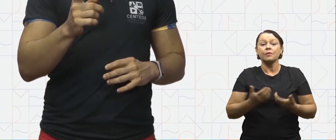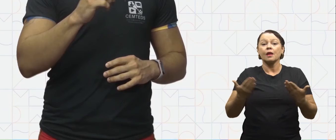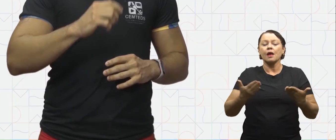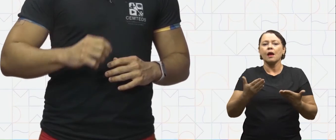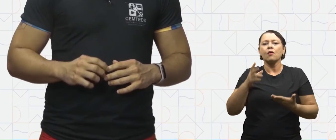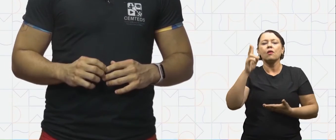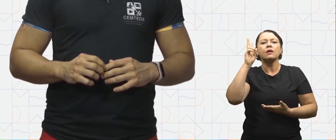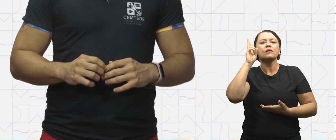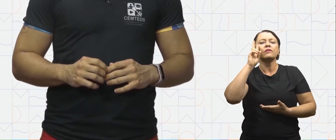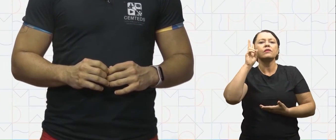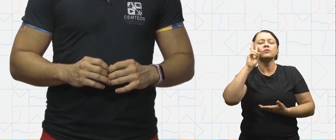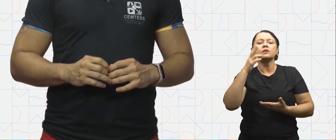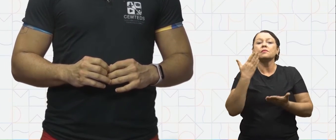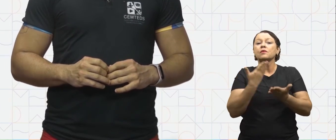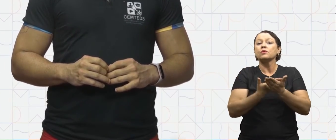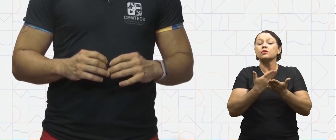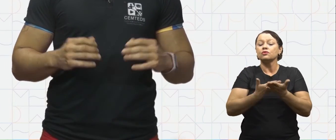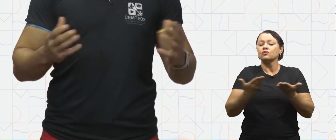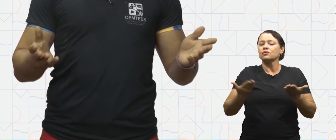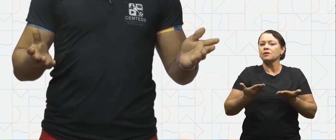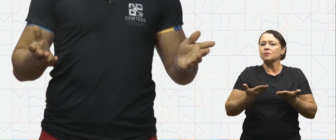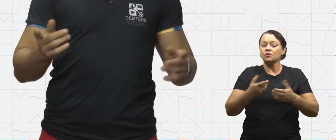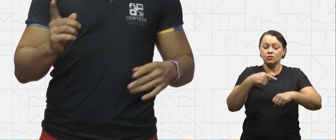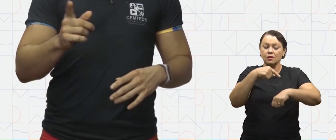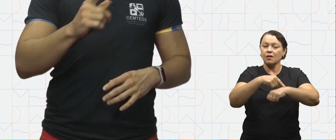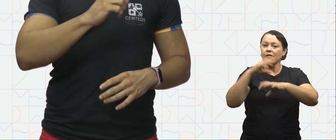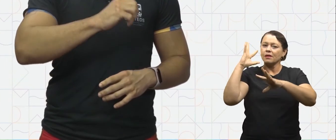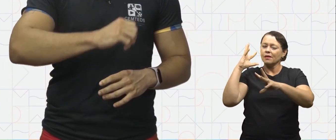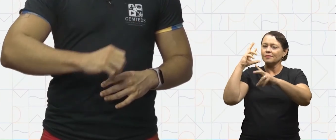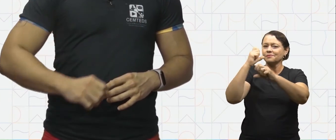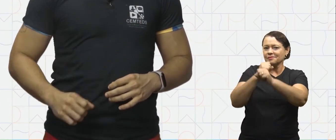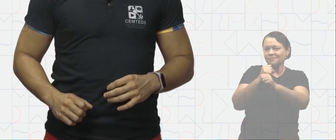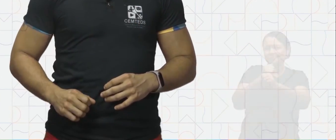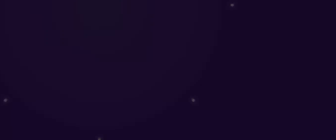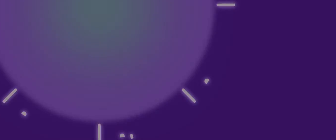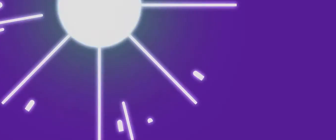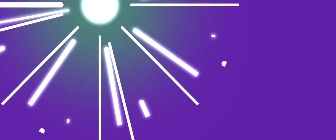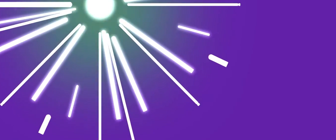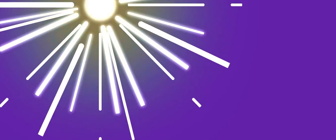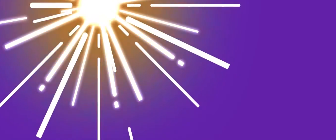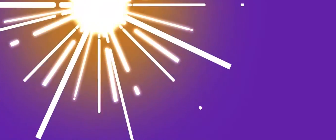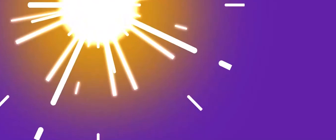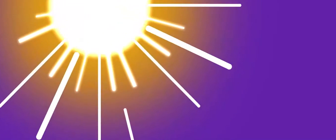vamos lembrar um pouco do que vimos na aula de hoje. Chegou a hora da revisão.